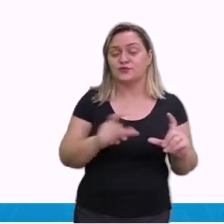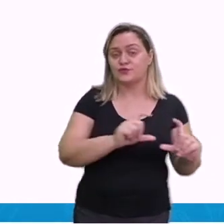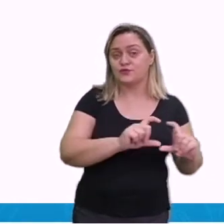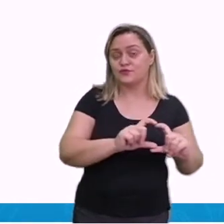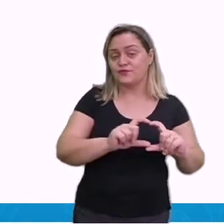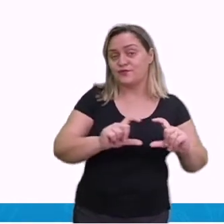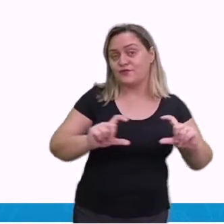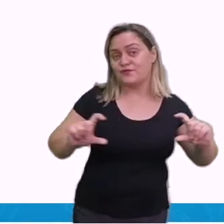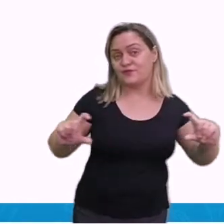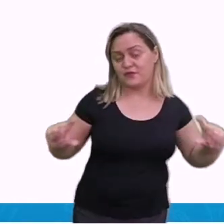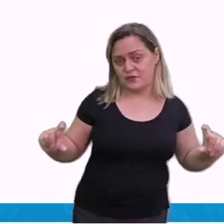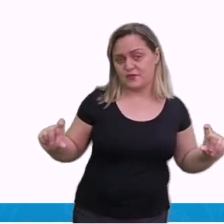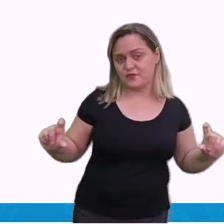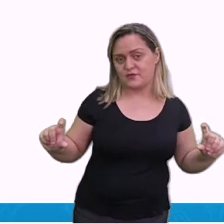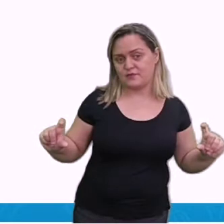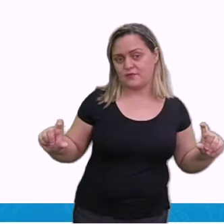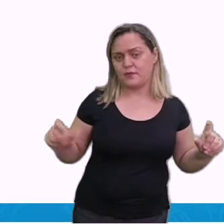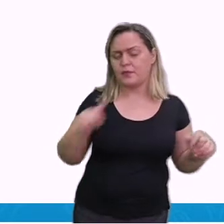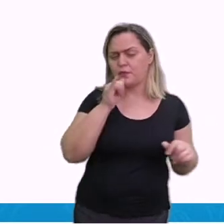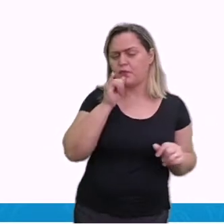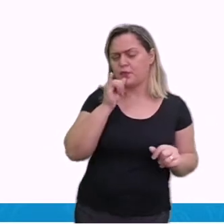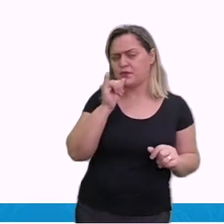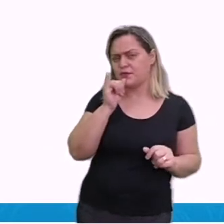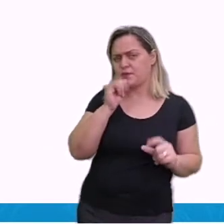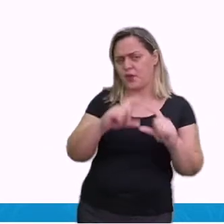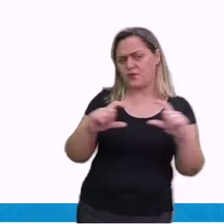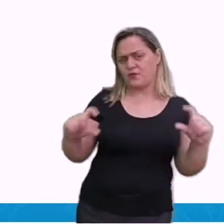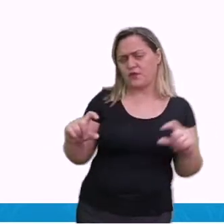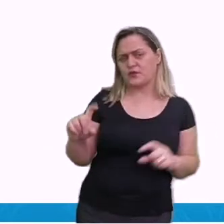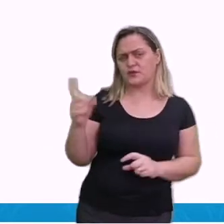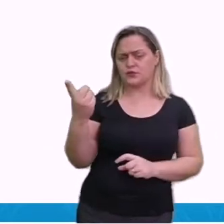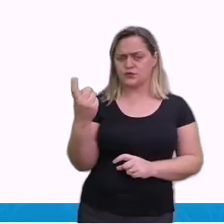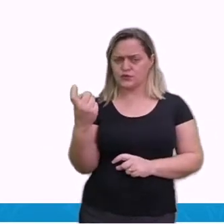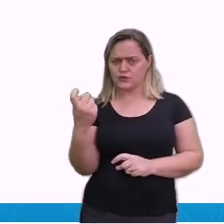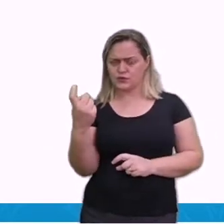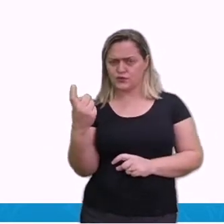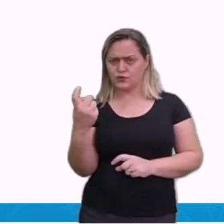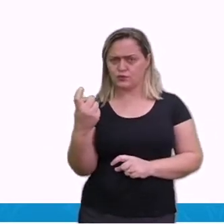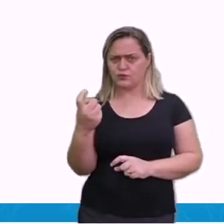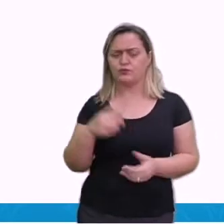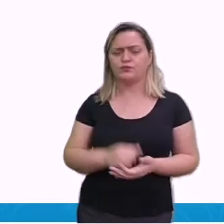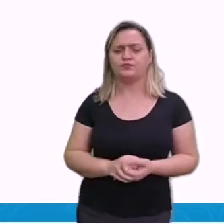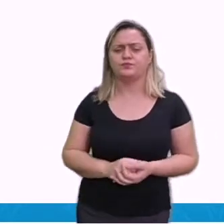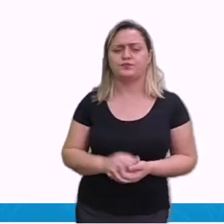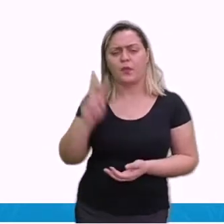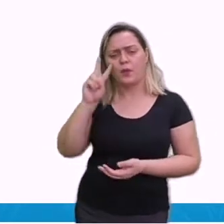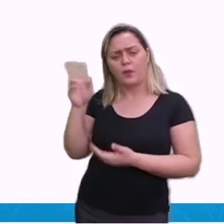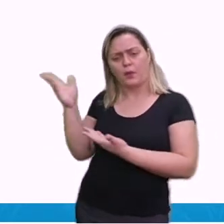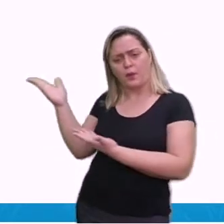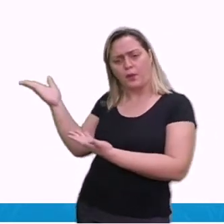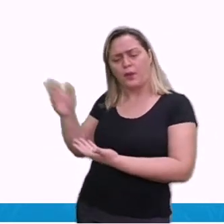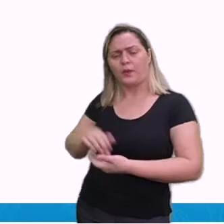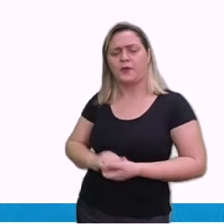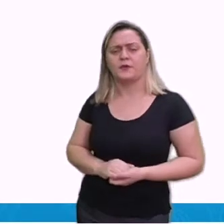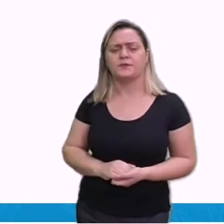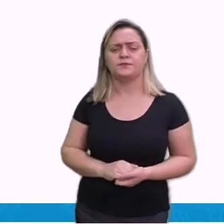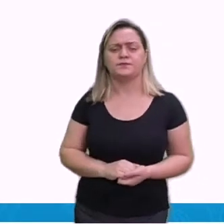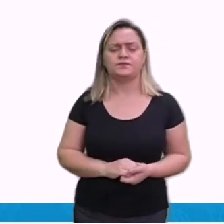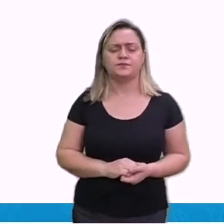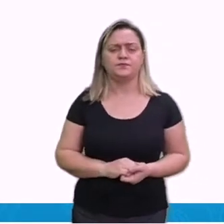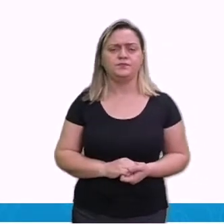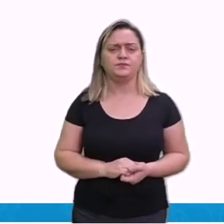No singular, como que ficaria essa frase? O aparador de grama queimou. Então, olha só, a gente